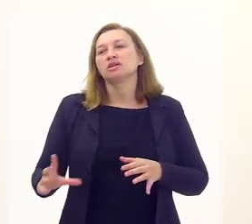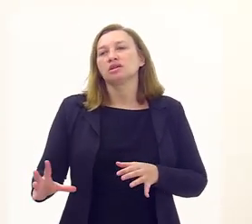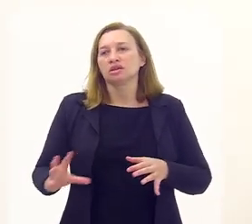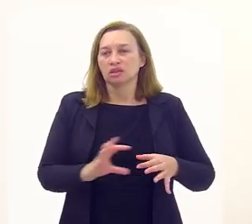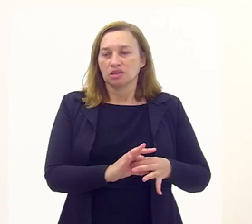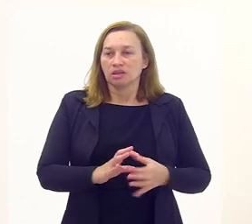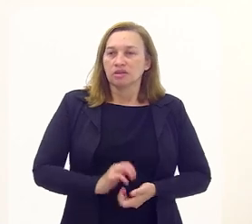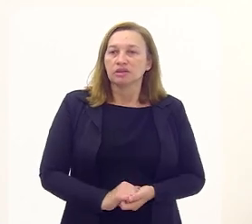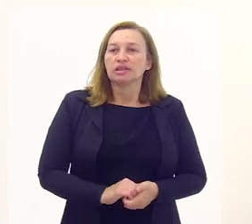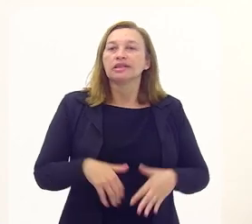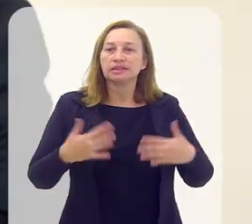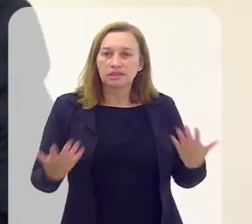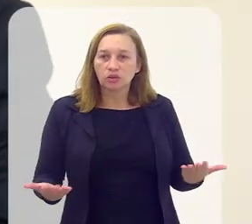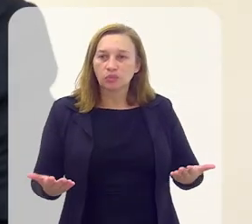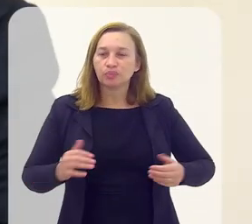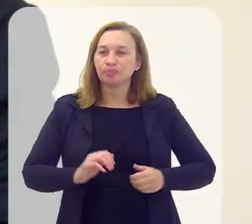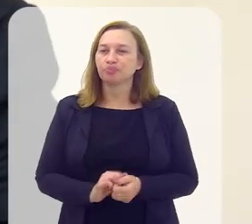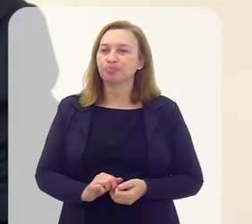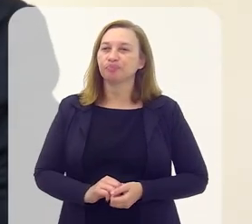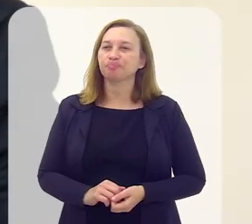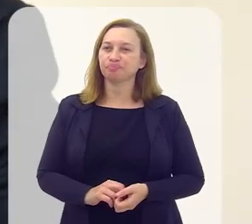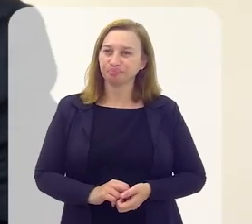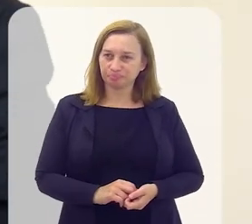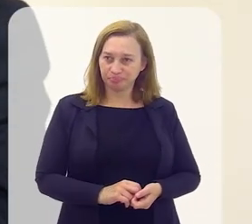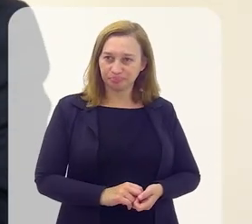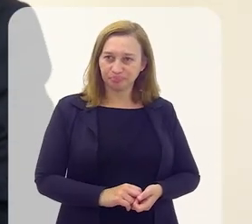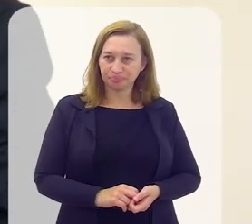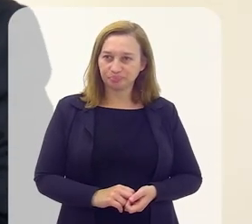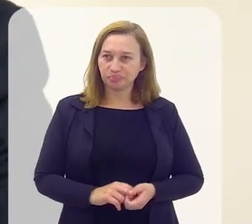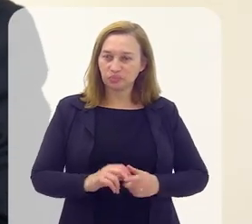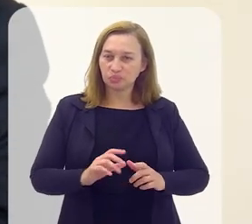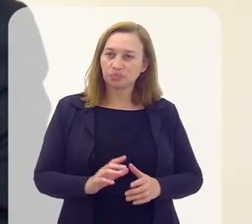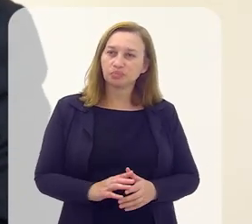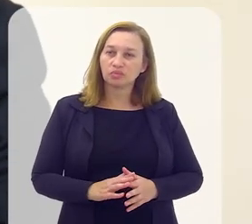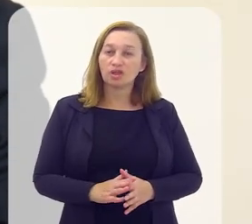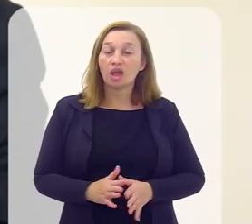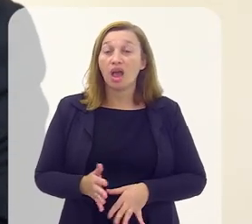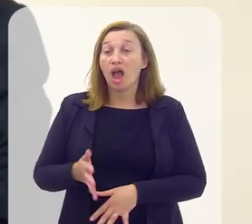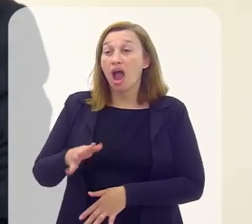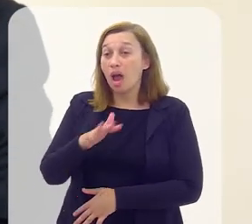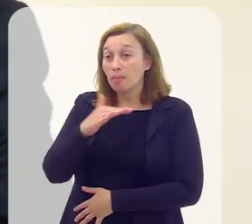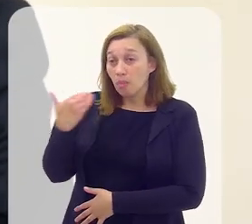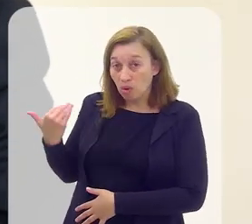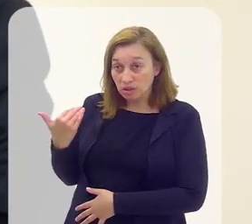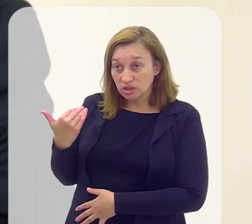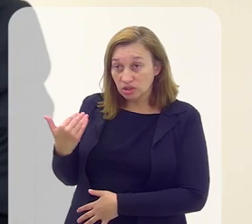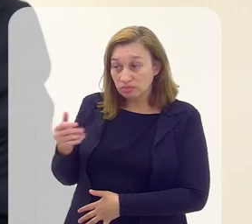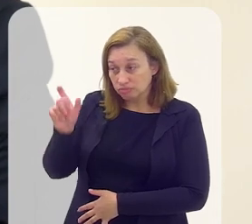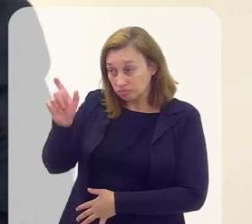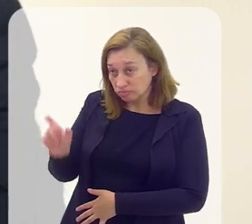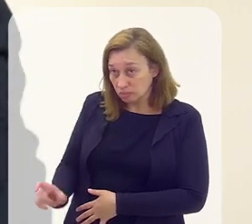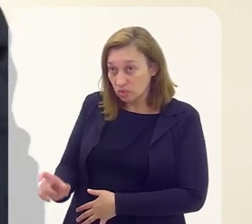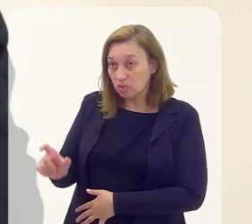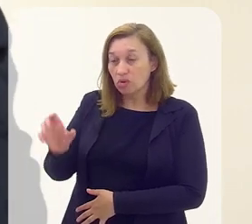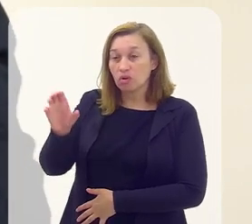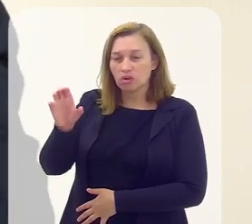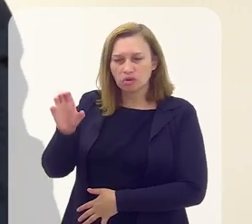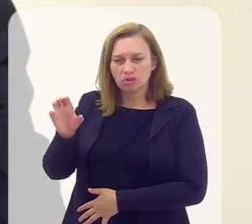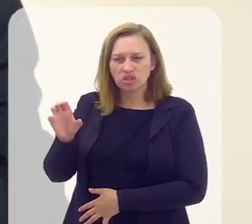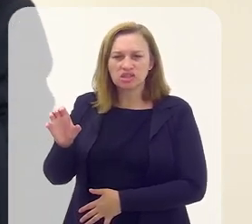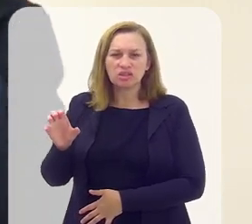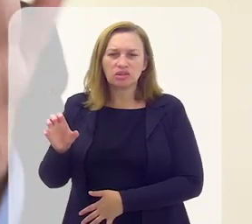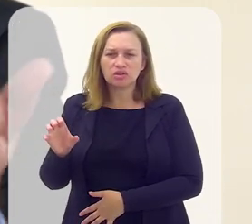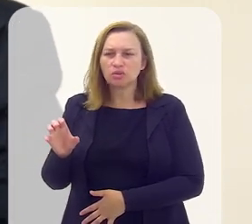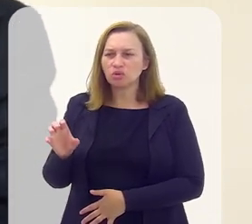movimentos associativos. A partir daí, quer dizer, a partir da reação à morte do Herzog, a ABI, junto com a